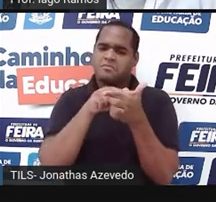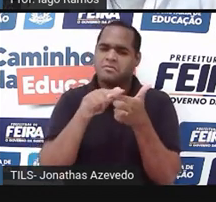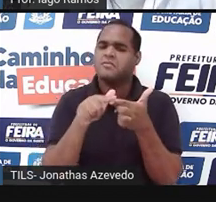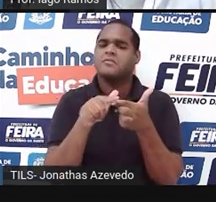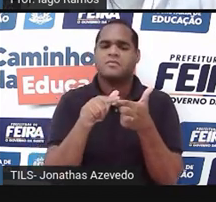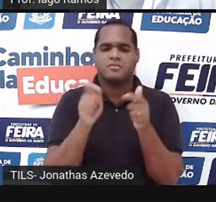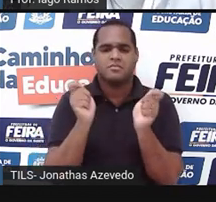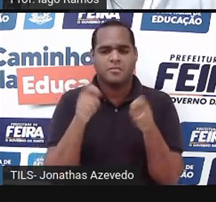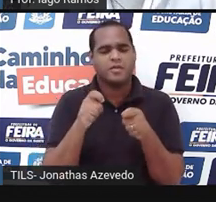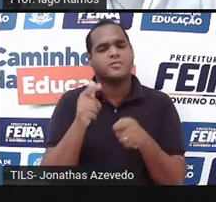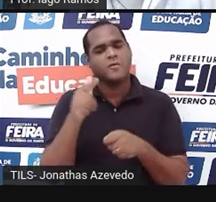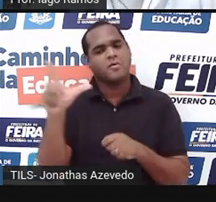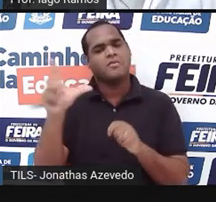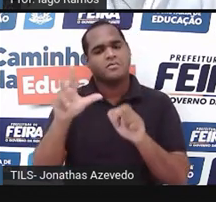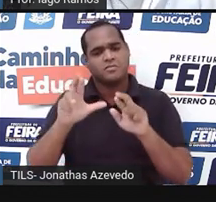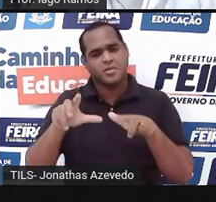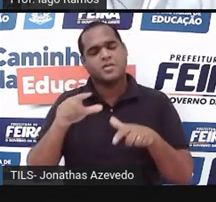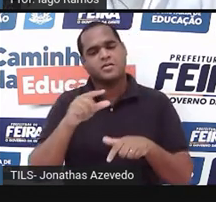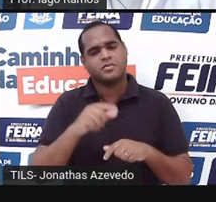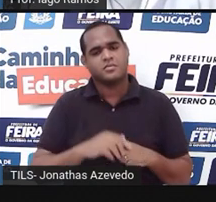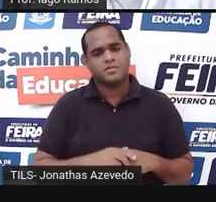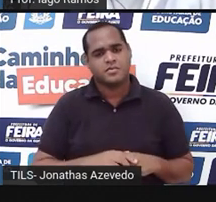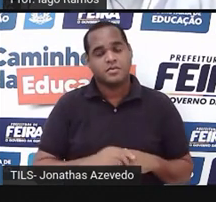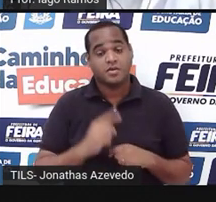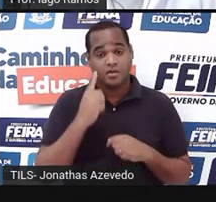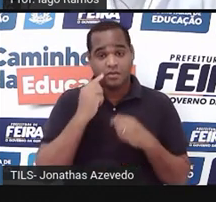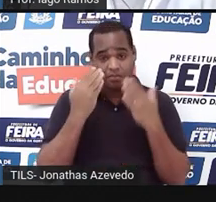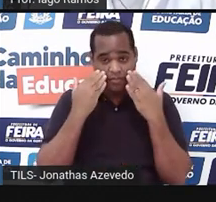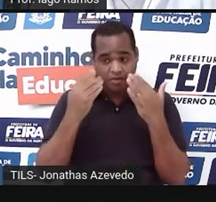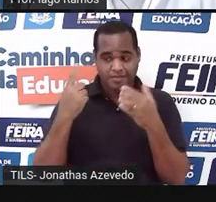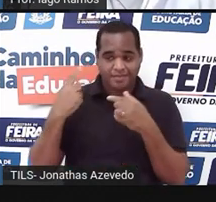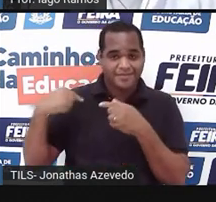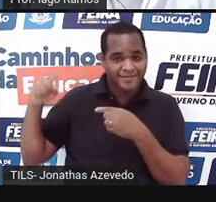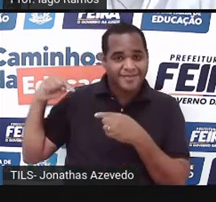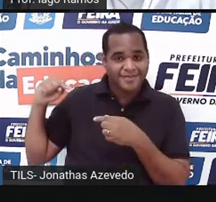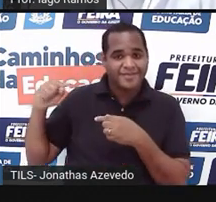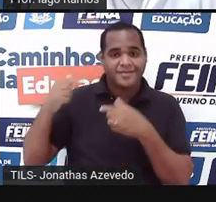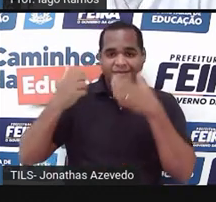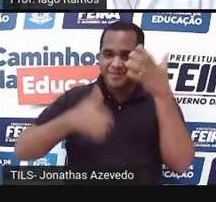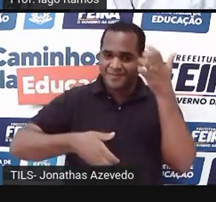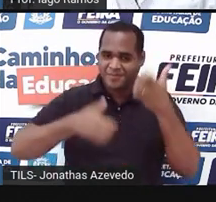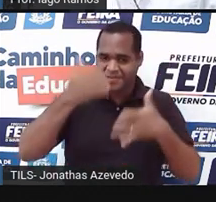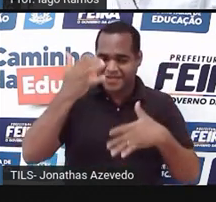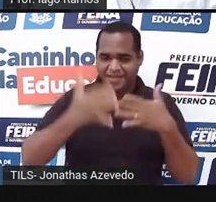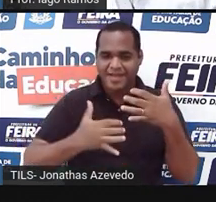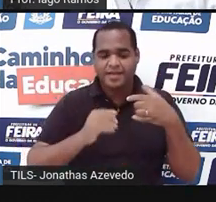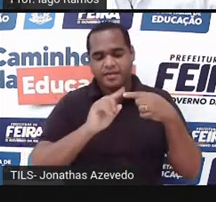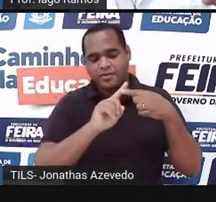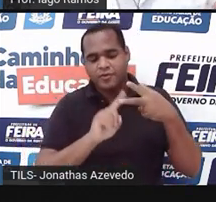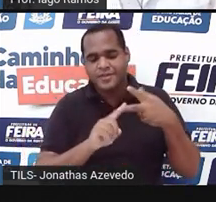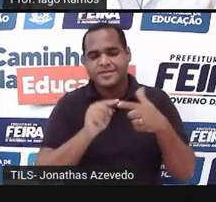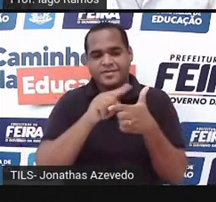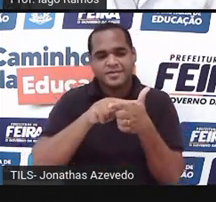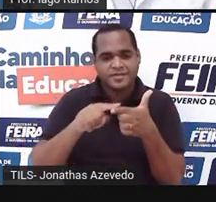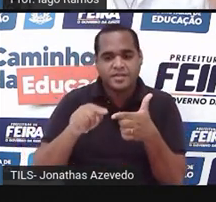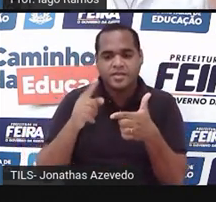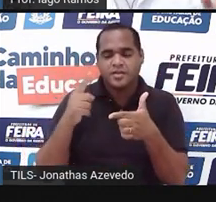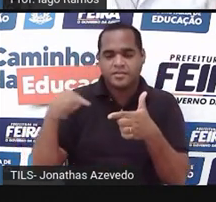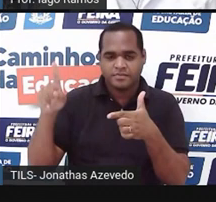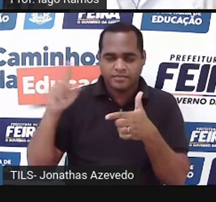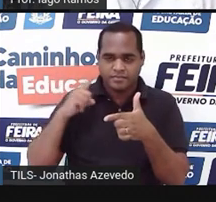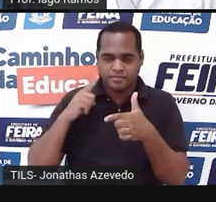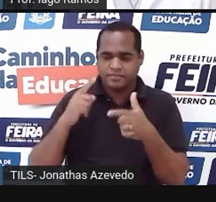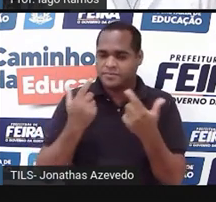tá e eu mostrei isso em alguma aula que se a gente faz essas duas divisões dos dois lados